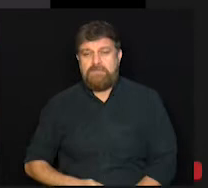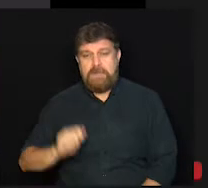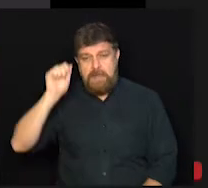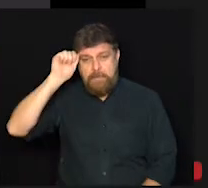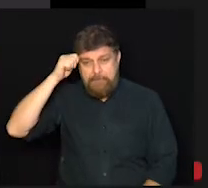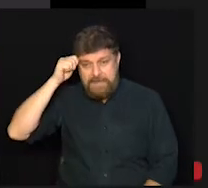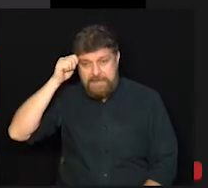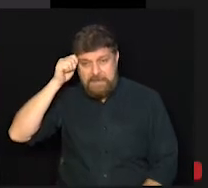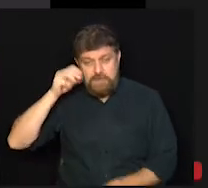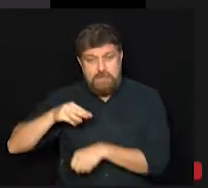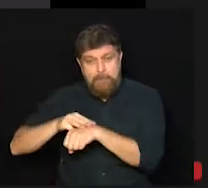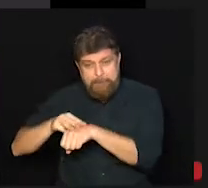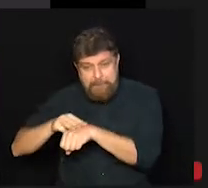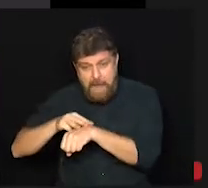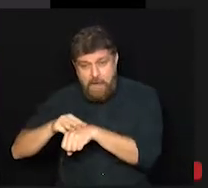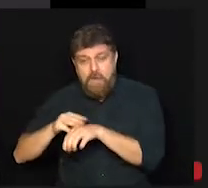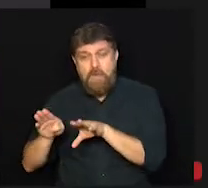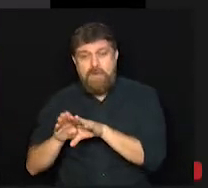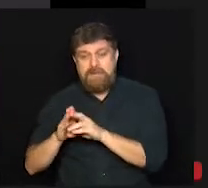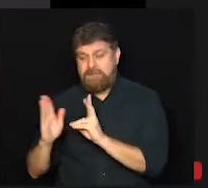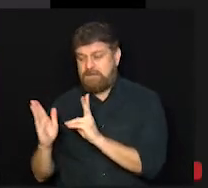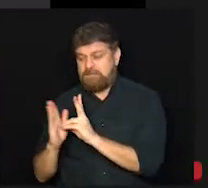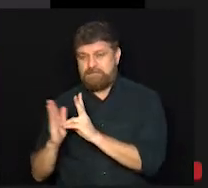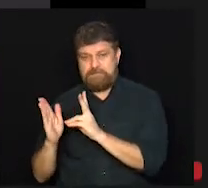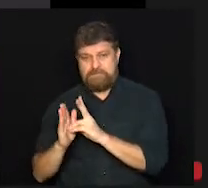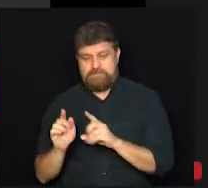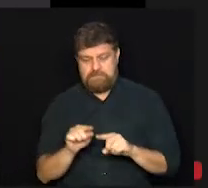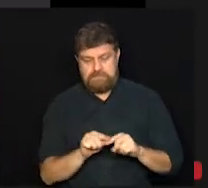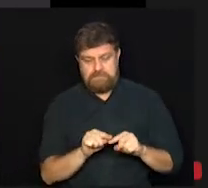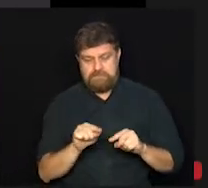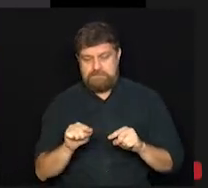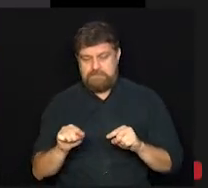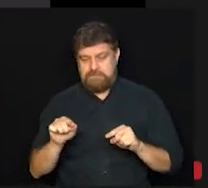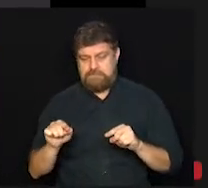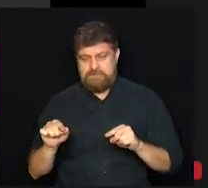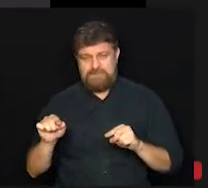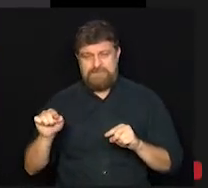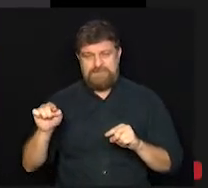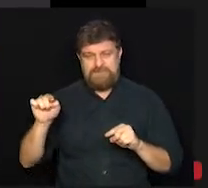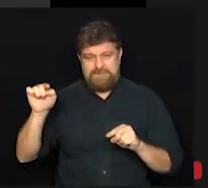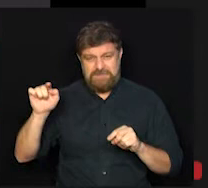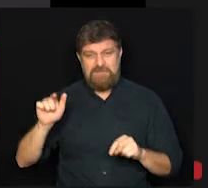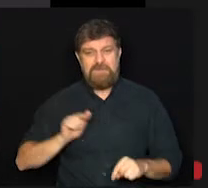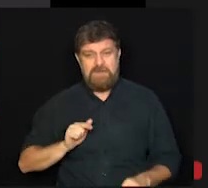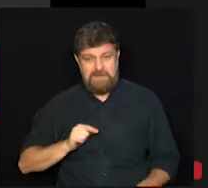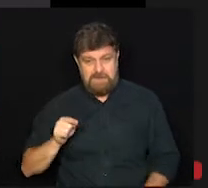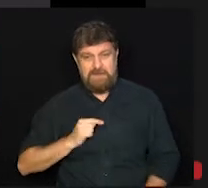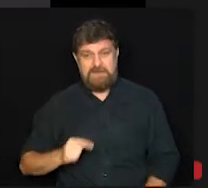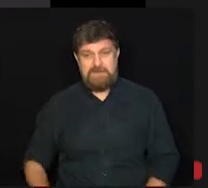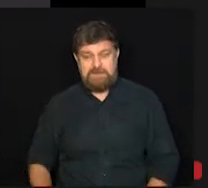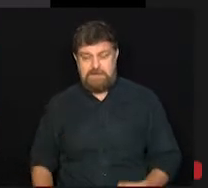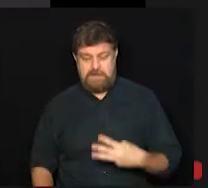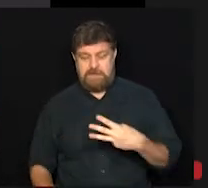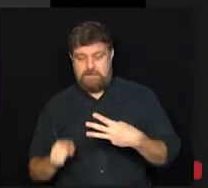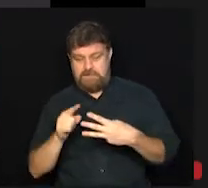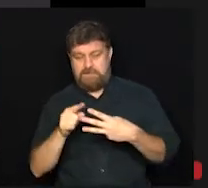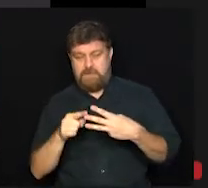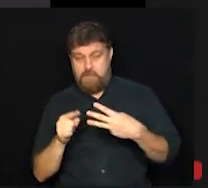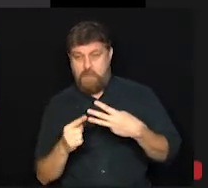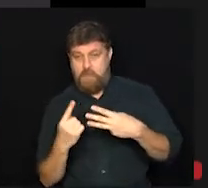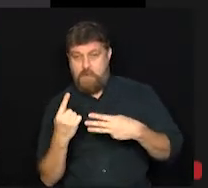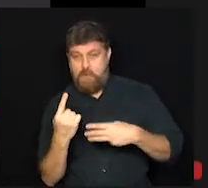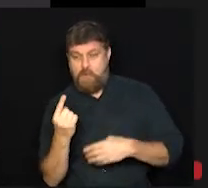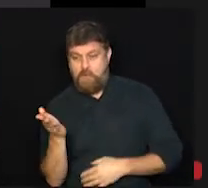indígenas, que também foi subindo e que hoje ultrapassa 1/3 da população da Unicamp é de pretos, pardos, indígenas.